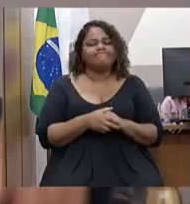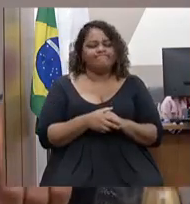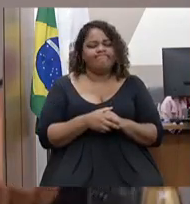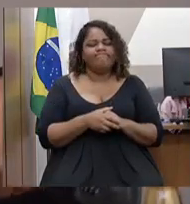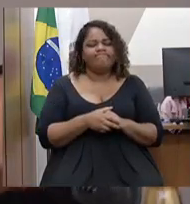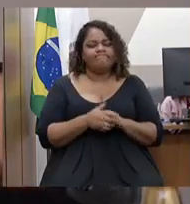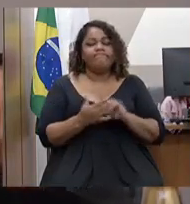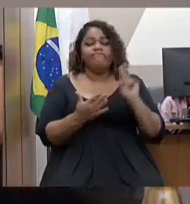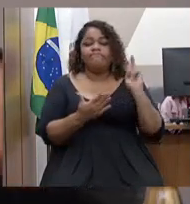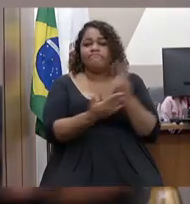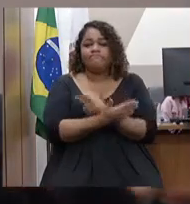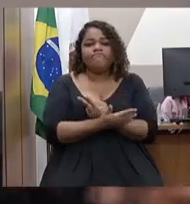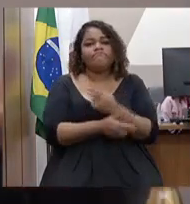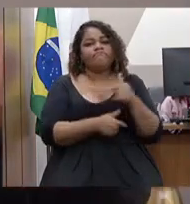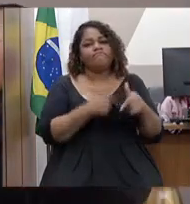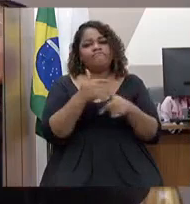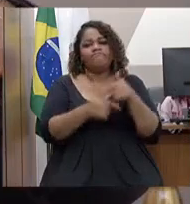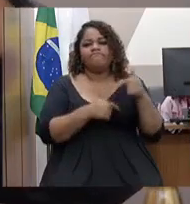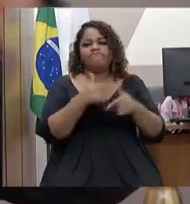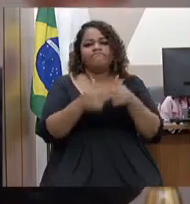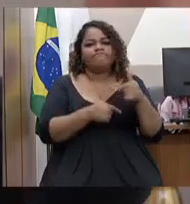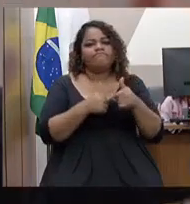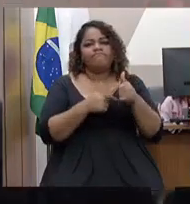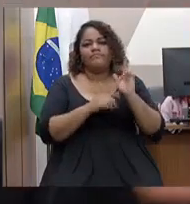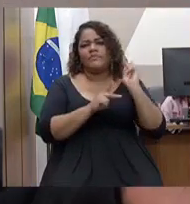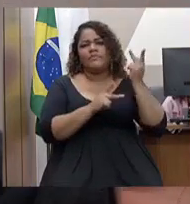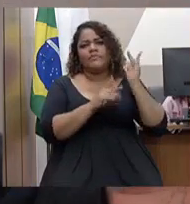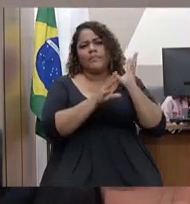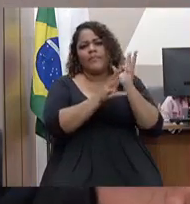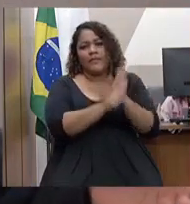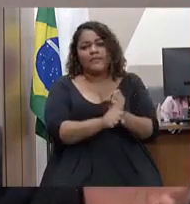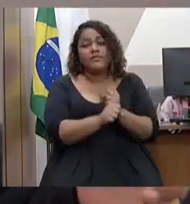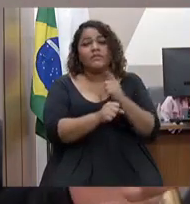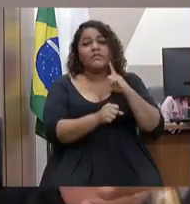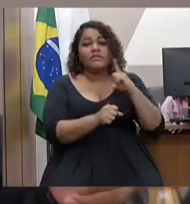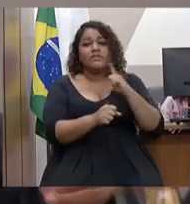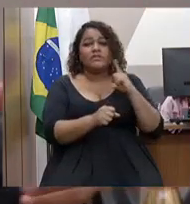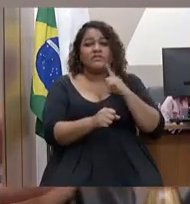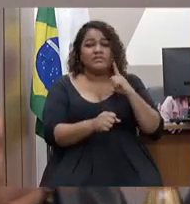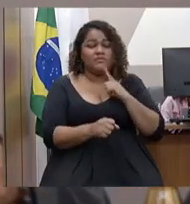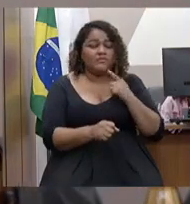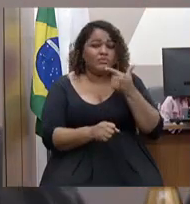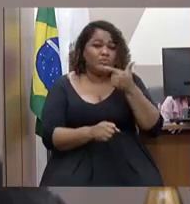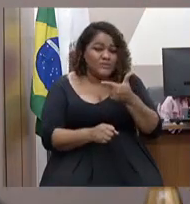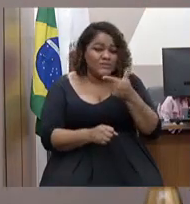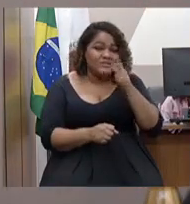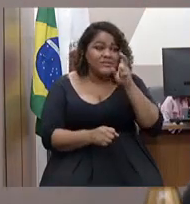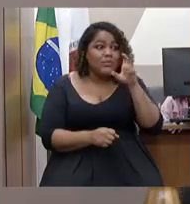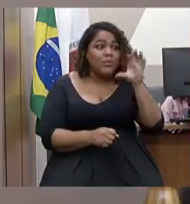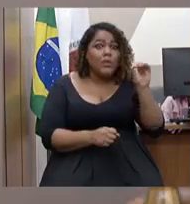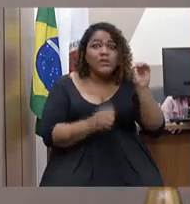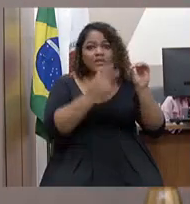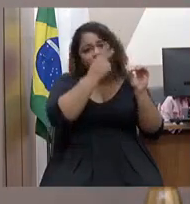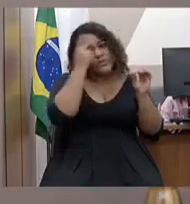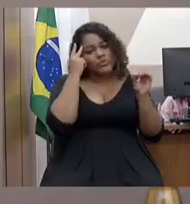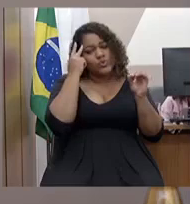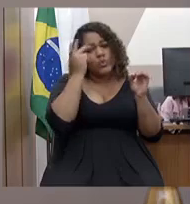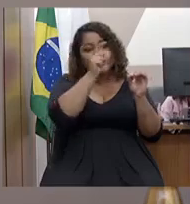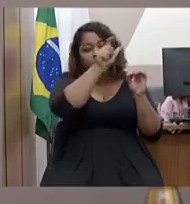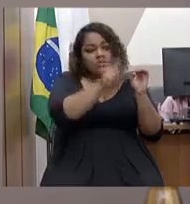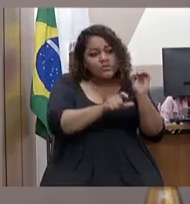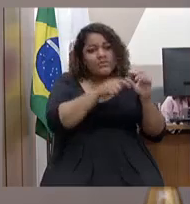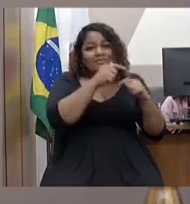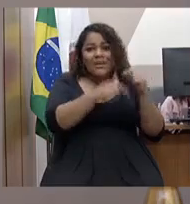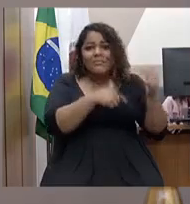vitimando duas centenas de trabalhadores e eu falo por mim como